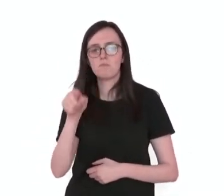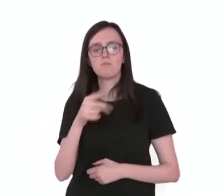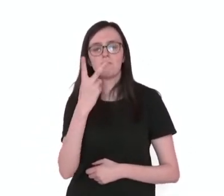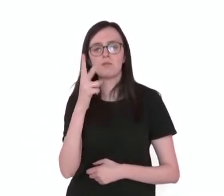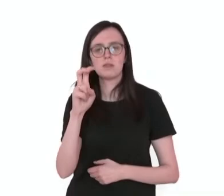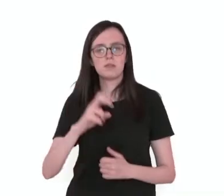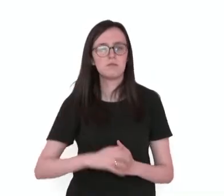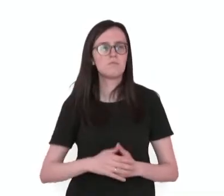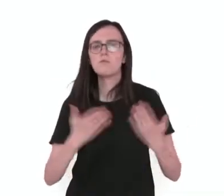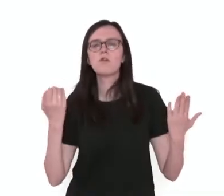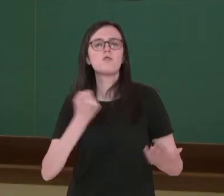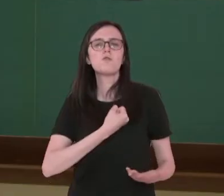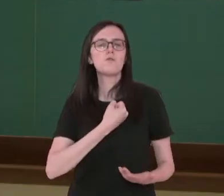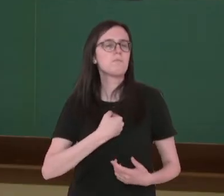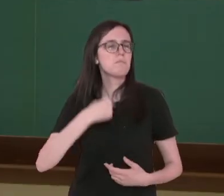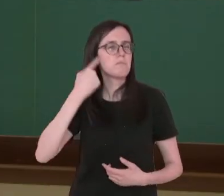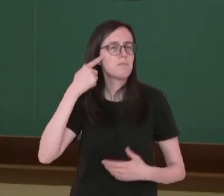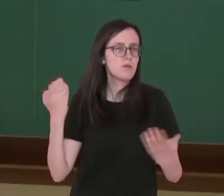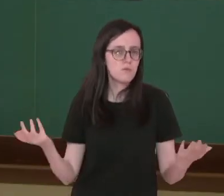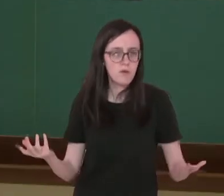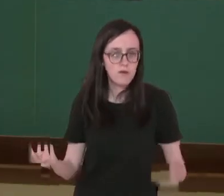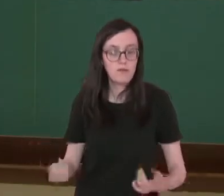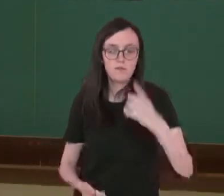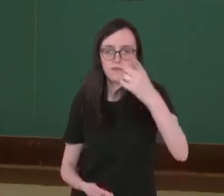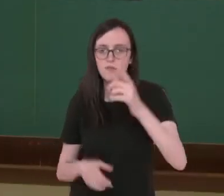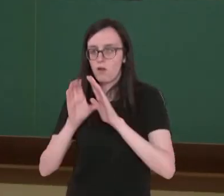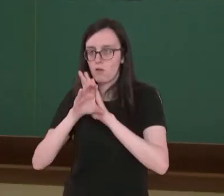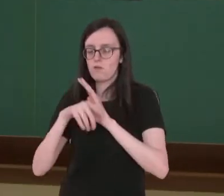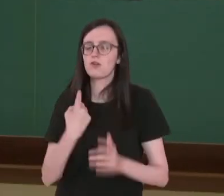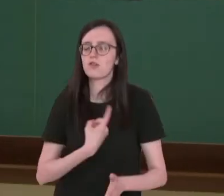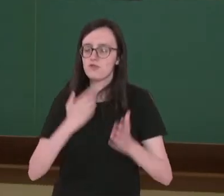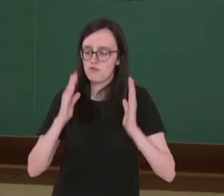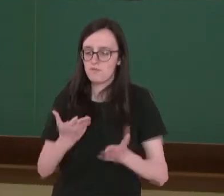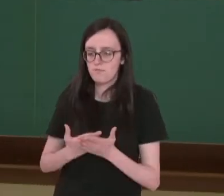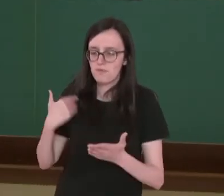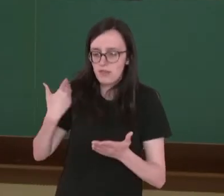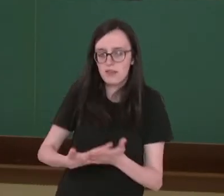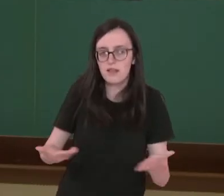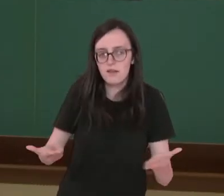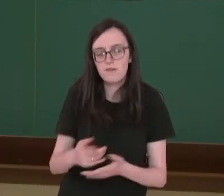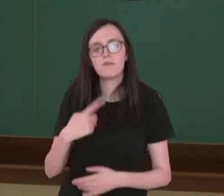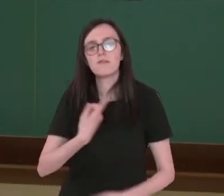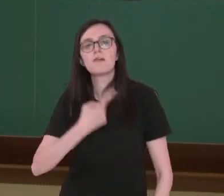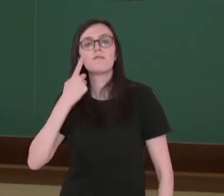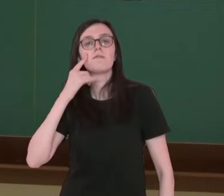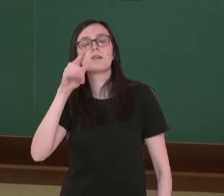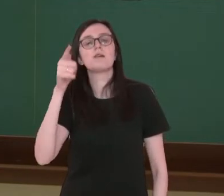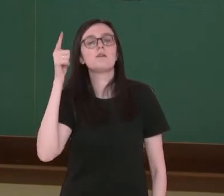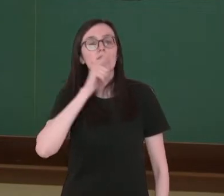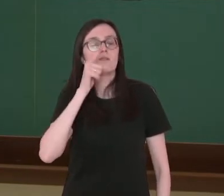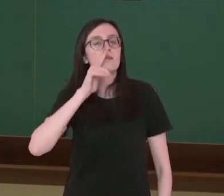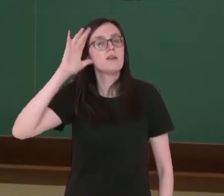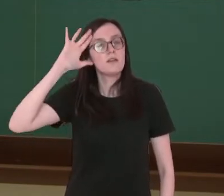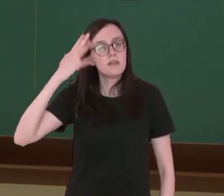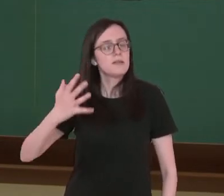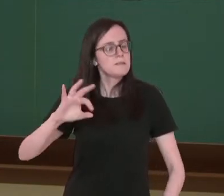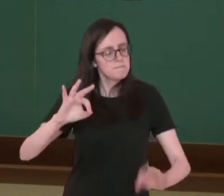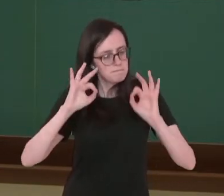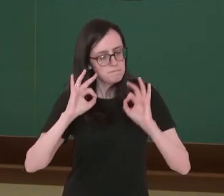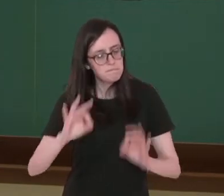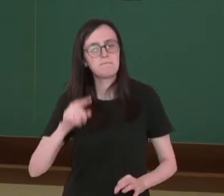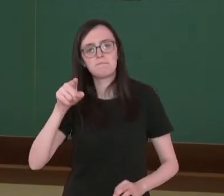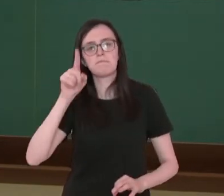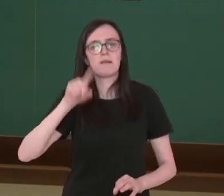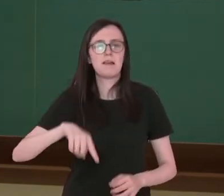4,25. Em que número eu pensei? Esse conceito que a gente trabalhou até agora, vamos ver se vocês conseguem resolver exatamente